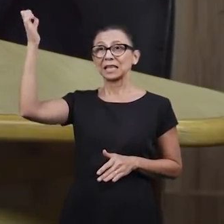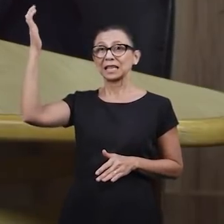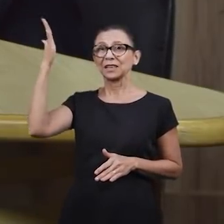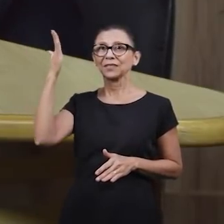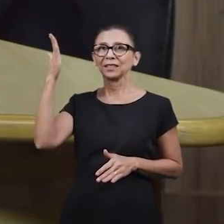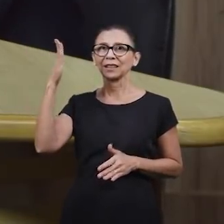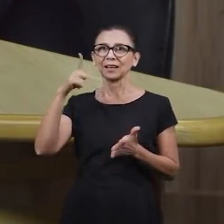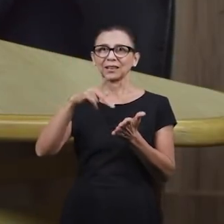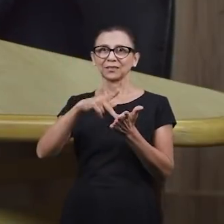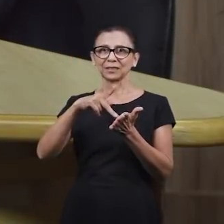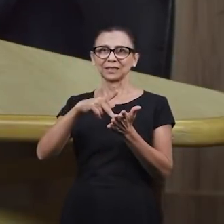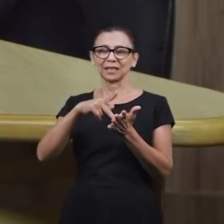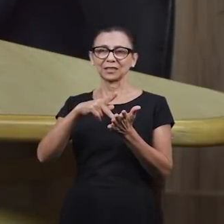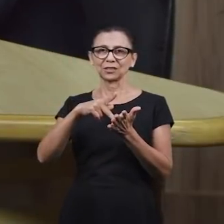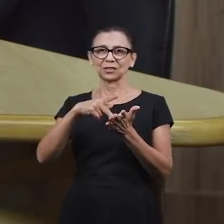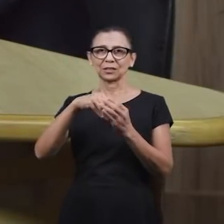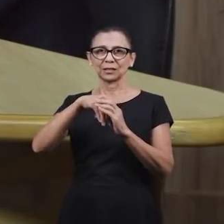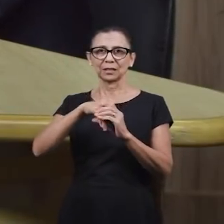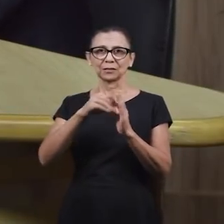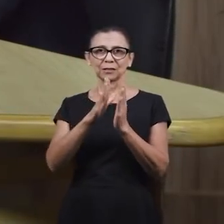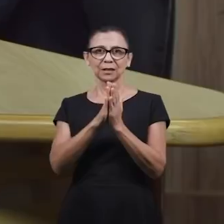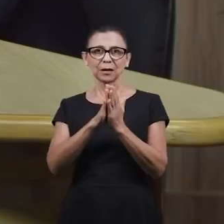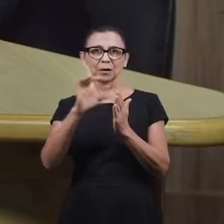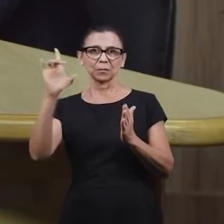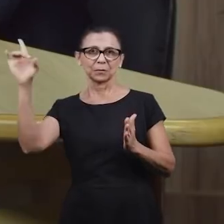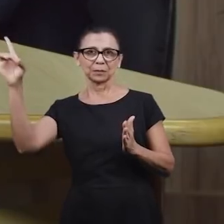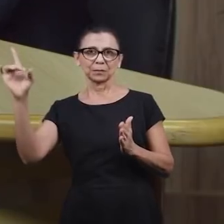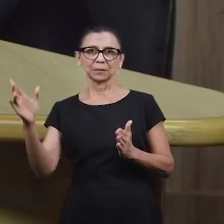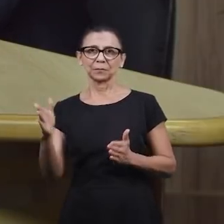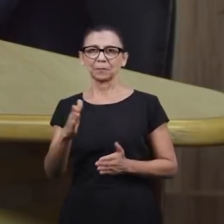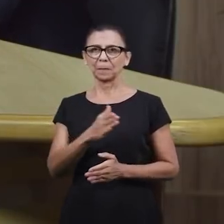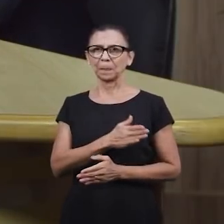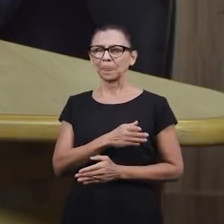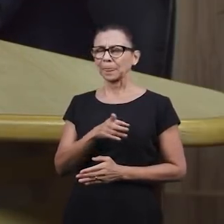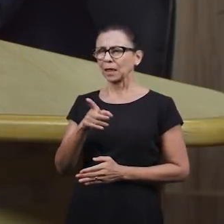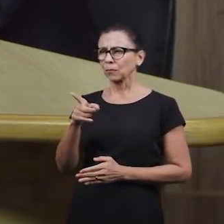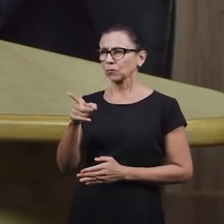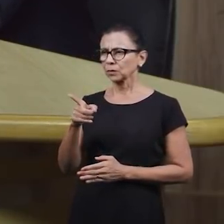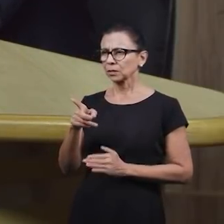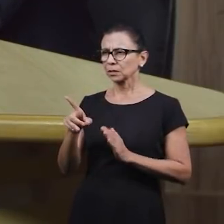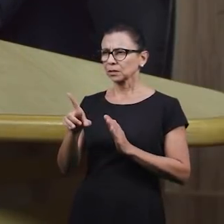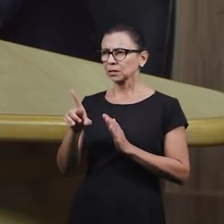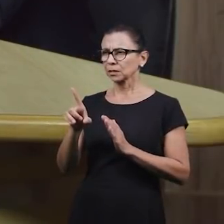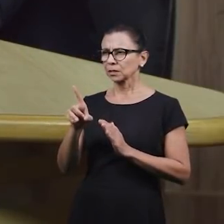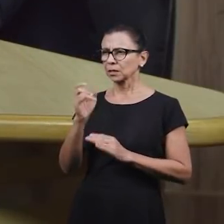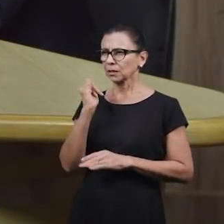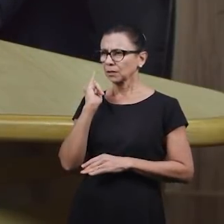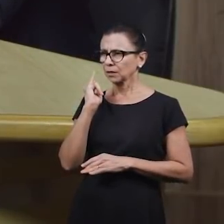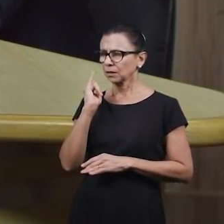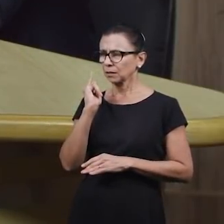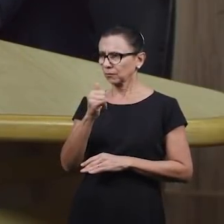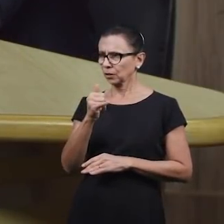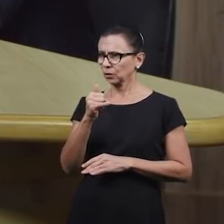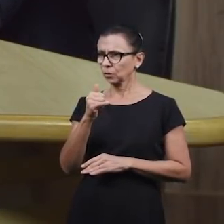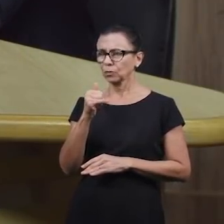da Bíblia. Dentro ainda desse aspecto, você falou, a gente conversava um pouquinho antes de gravar, sobre uma experiência de um advogado. Sim.